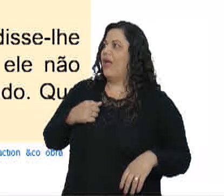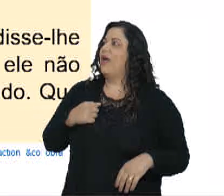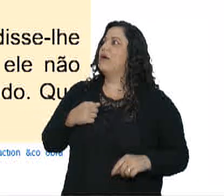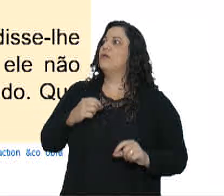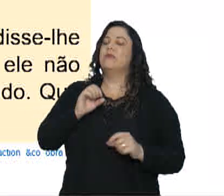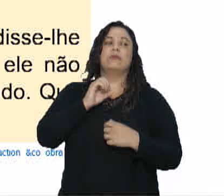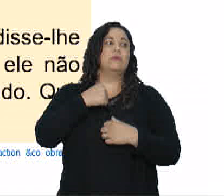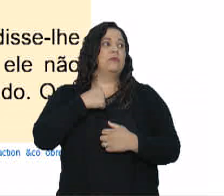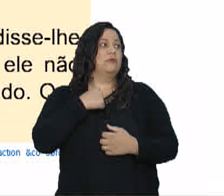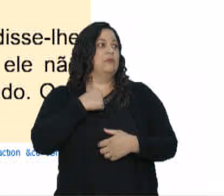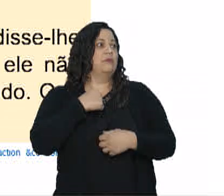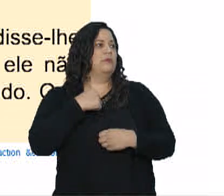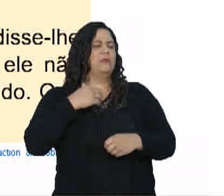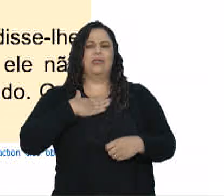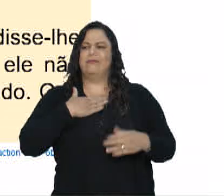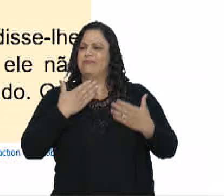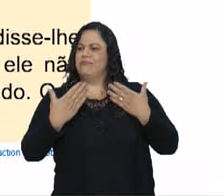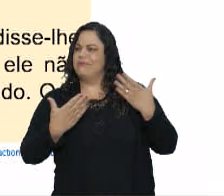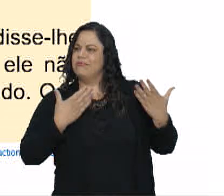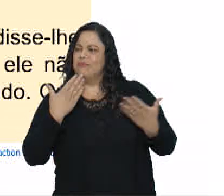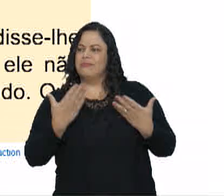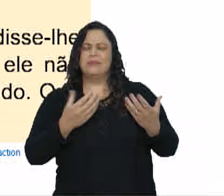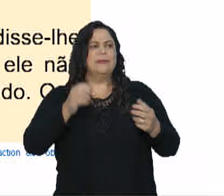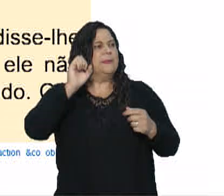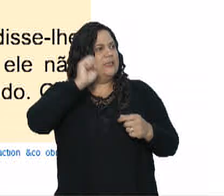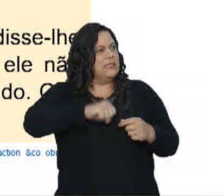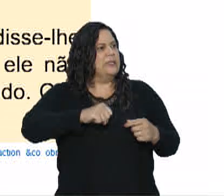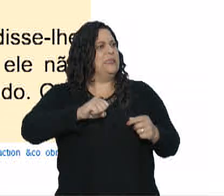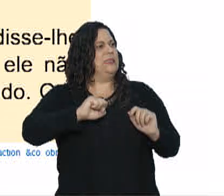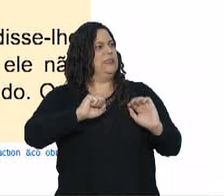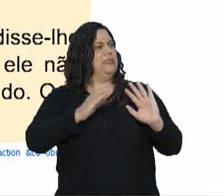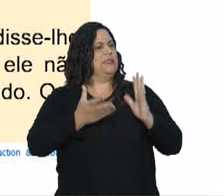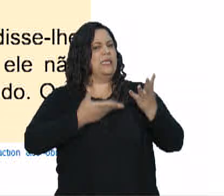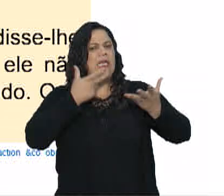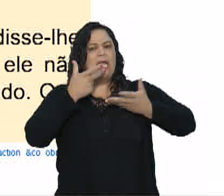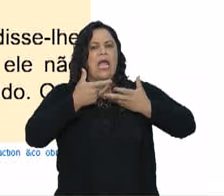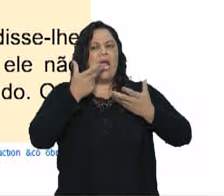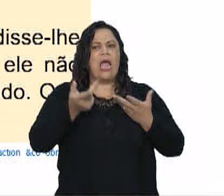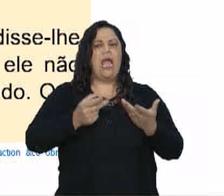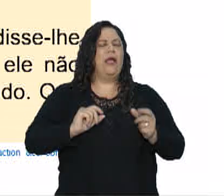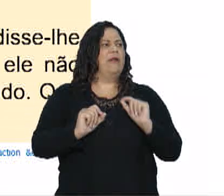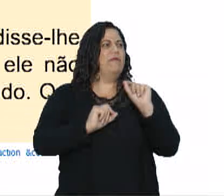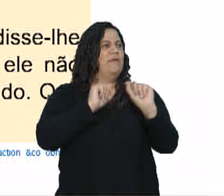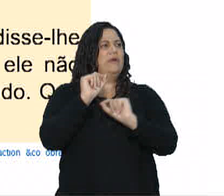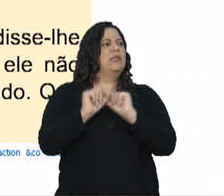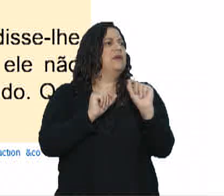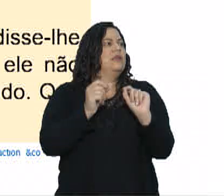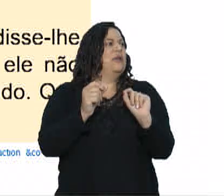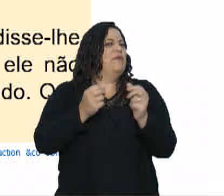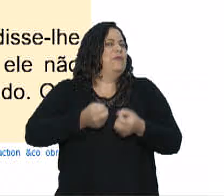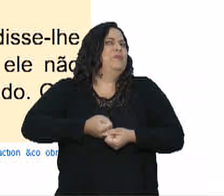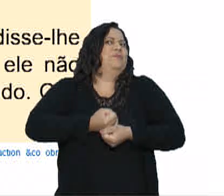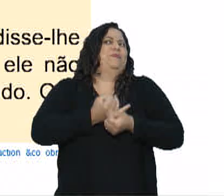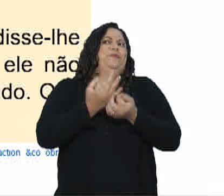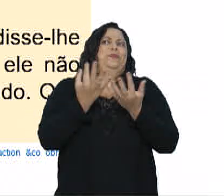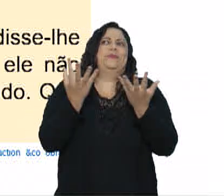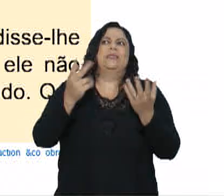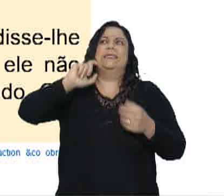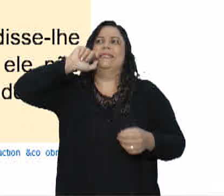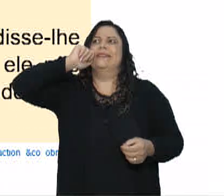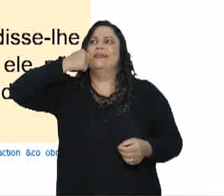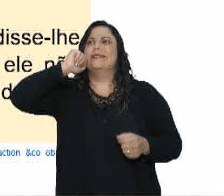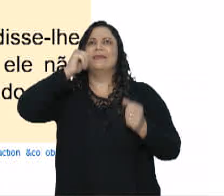sem saber que traduzia Hamlet em vulgar, disse-lhe que havia muita coisa misteriosa